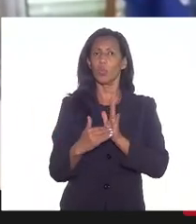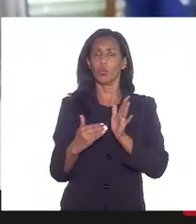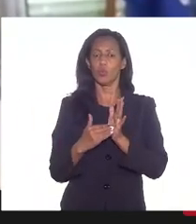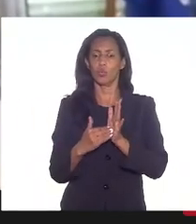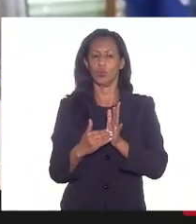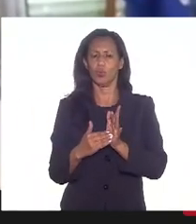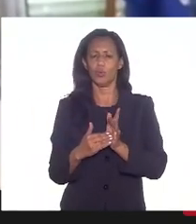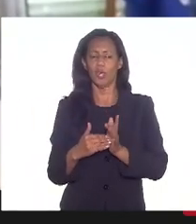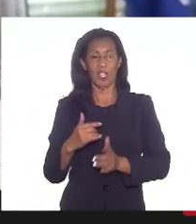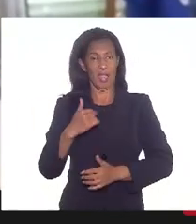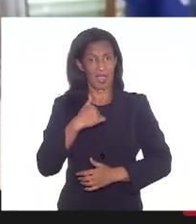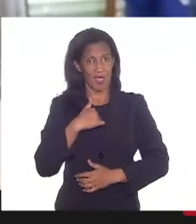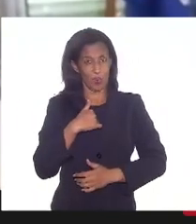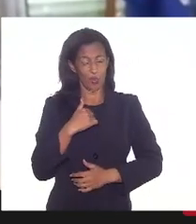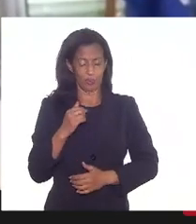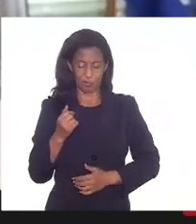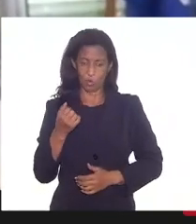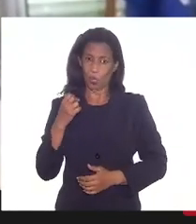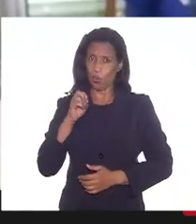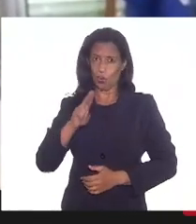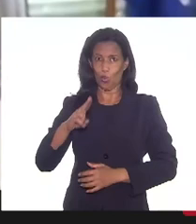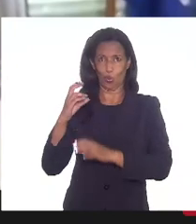eu por ser engenheiro,